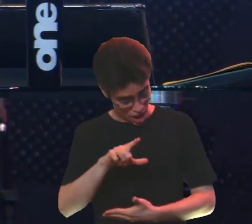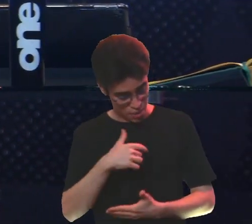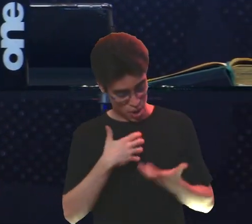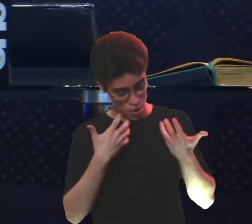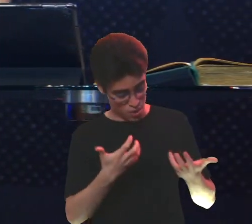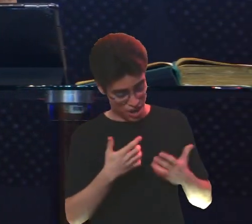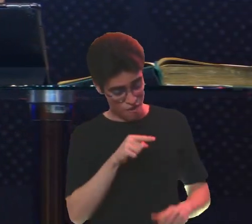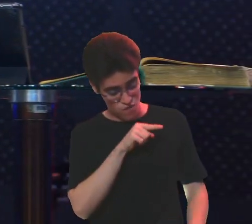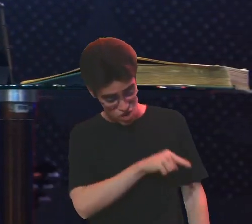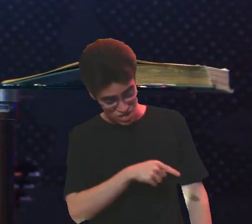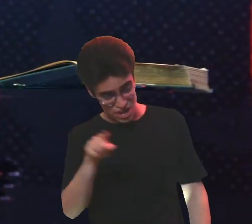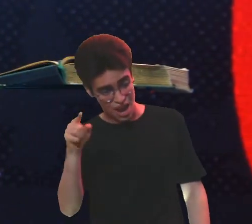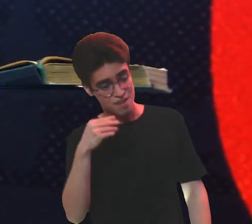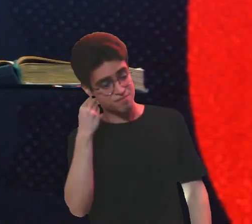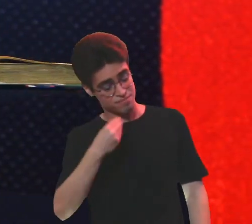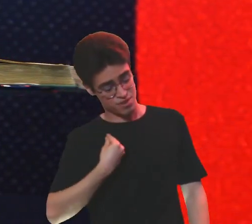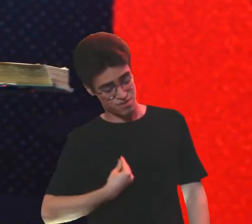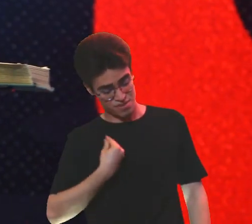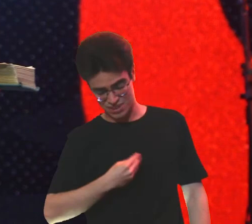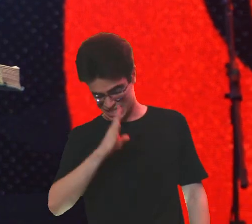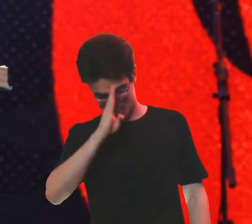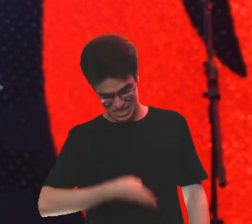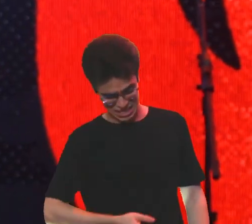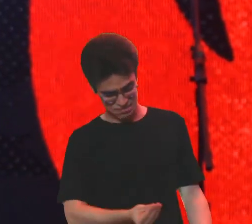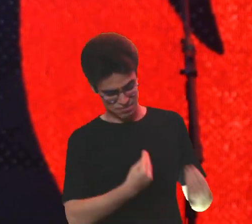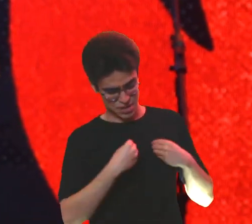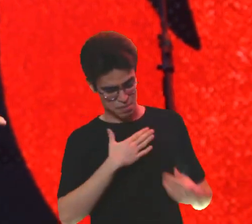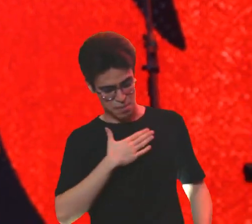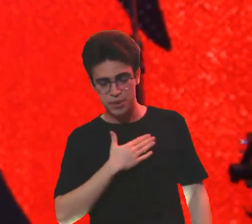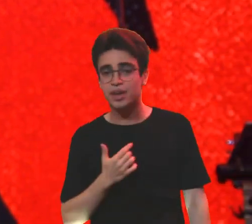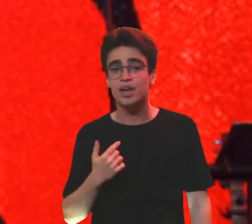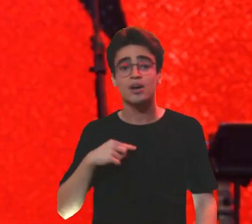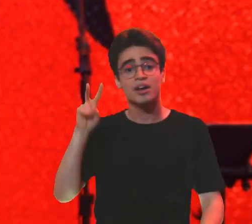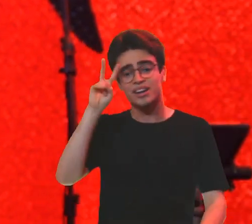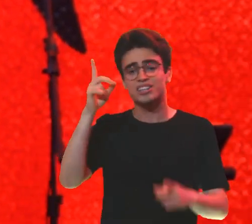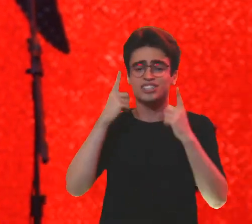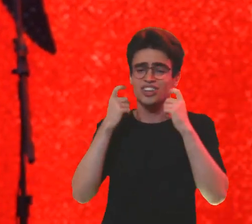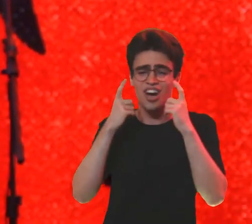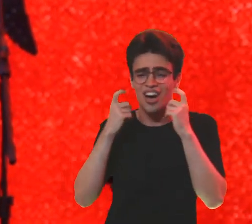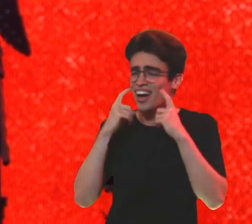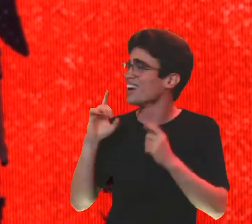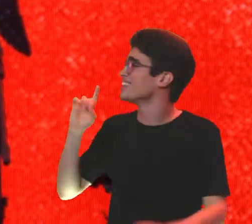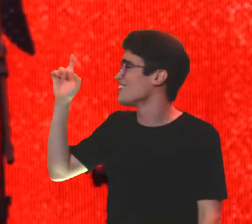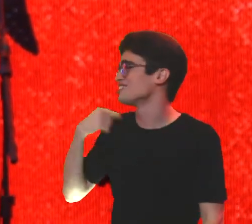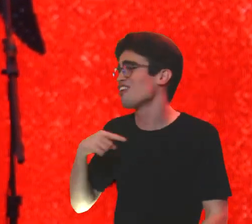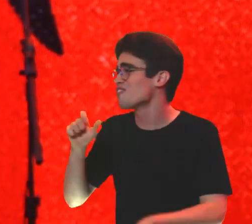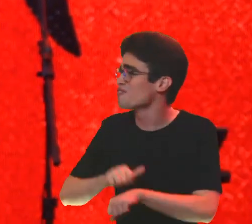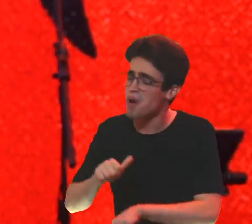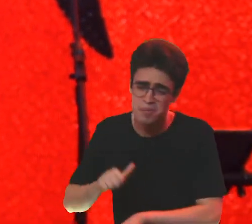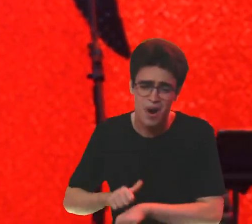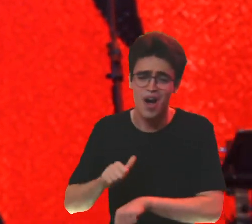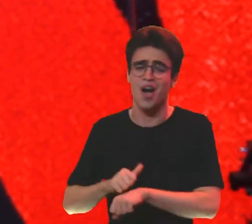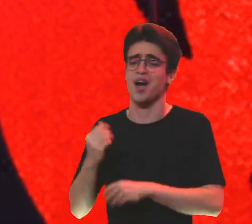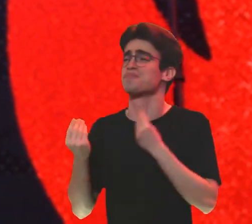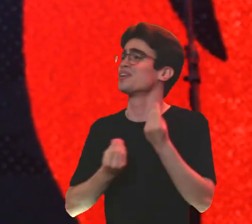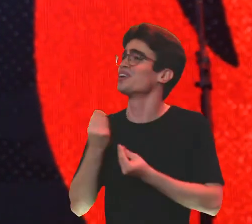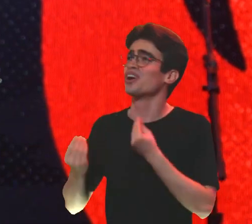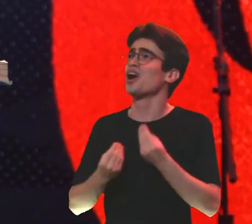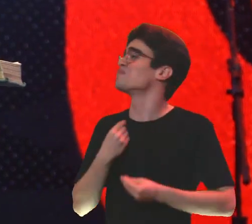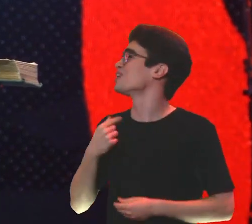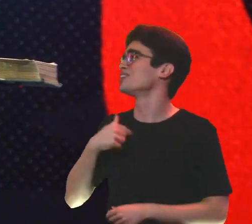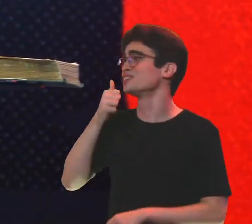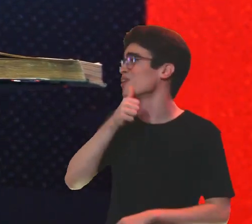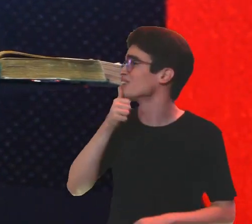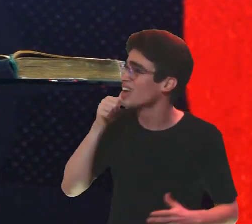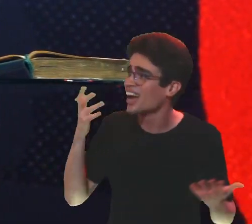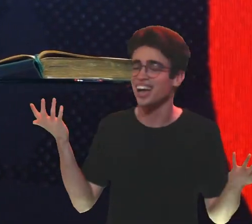quero que você viva integralmente para mim. Eu lembro que eu comecei a chorar, falei, Deus, eu vou ficar pobre, como que eu vou me sustentar? É